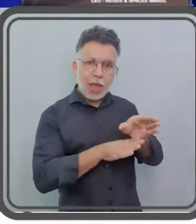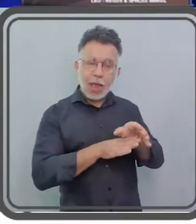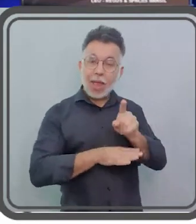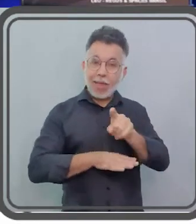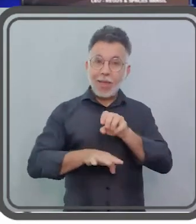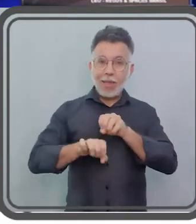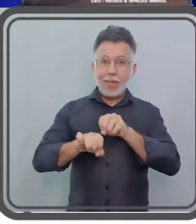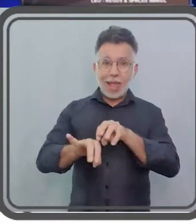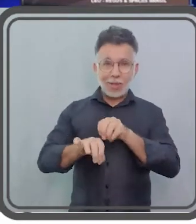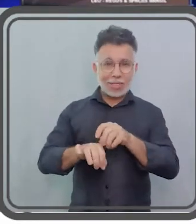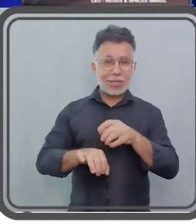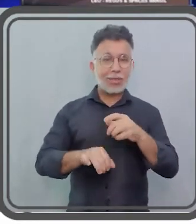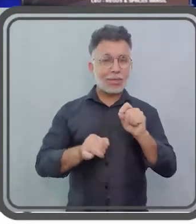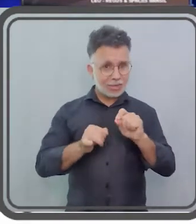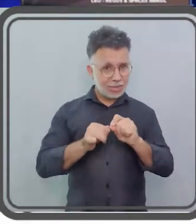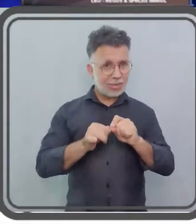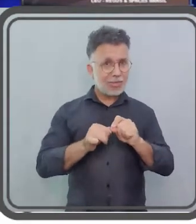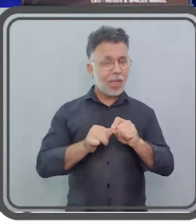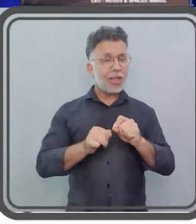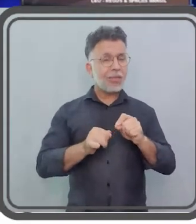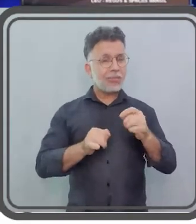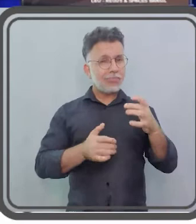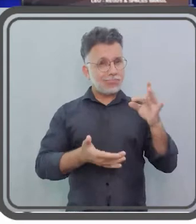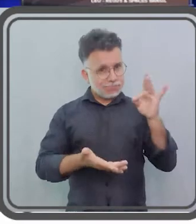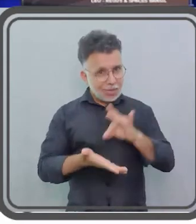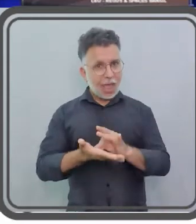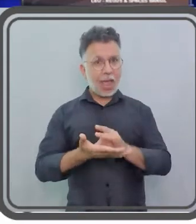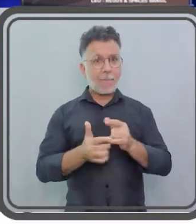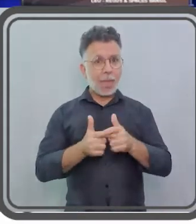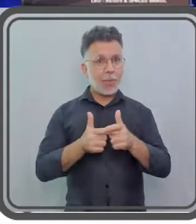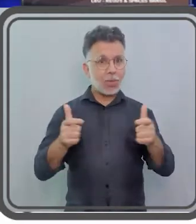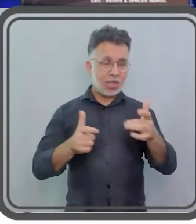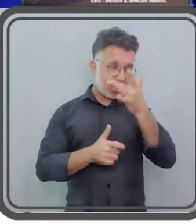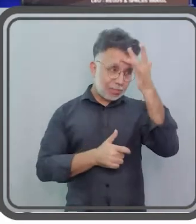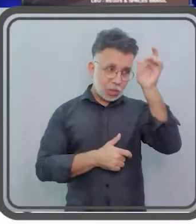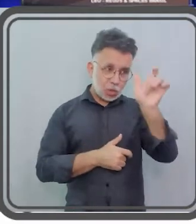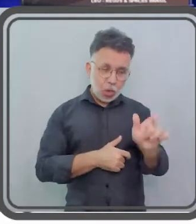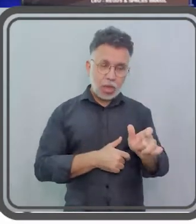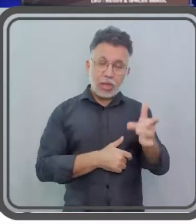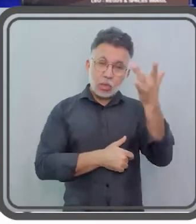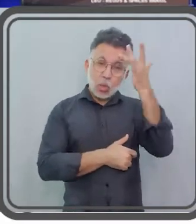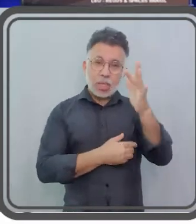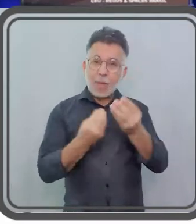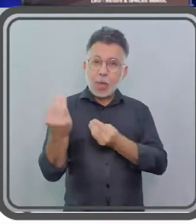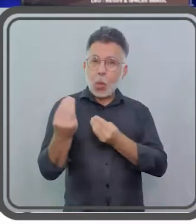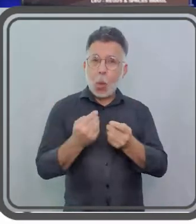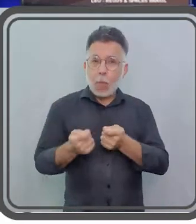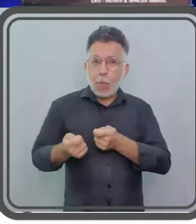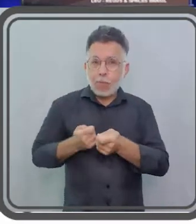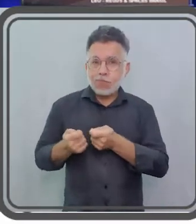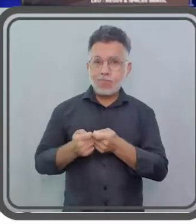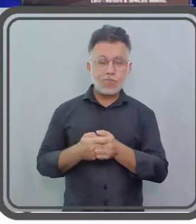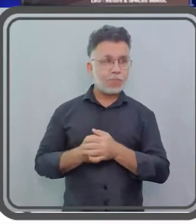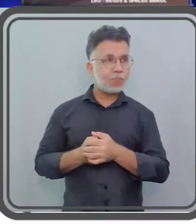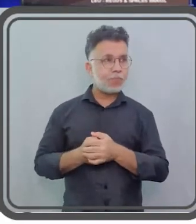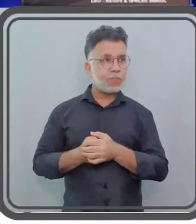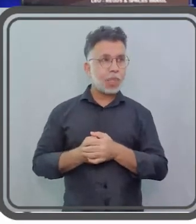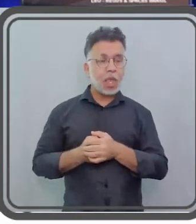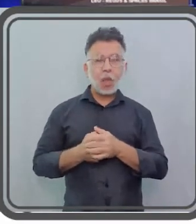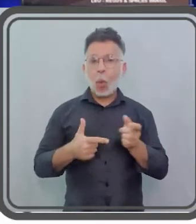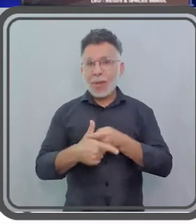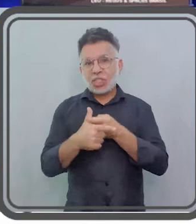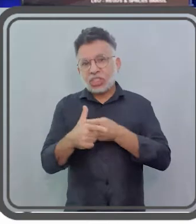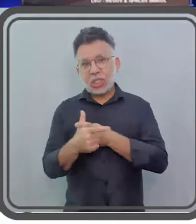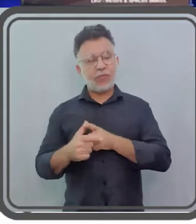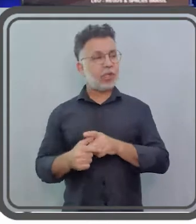sido bastante efetiva, porque a maioria das pessoas não sabem como lidar com uma dívida, com